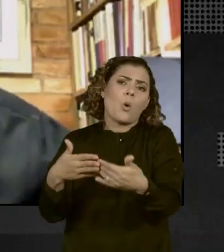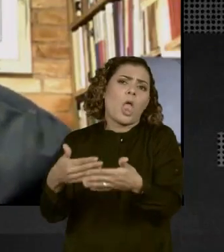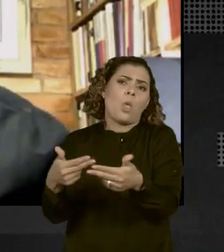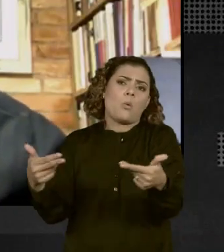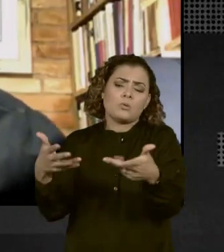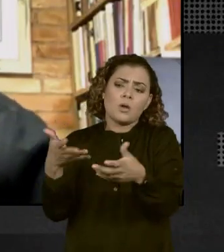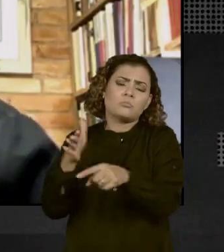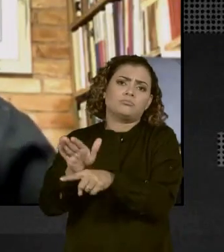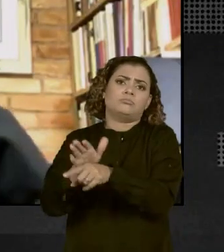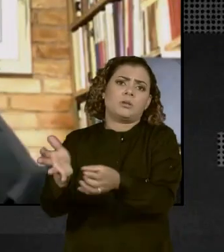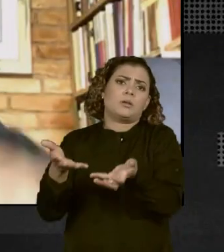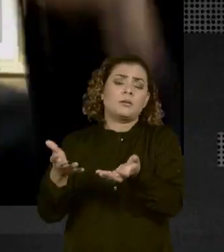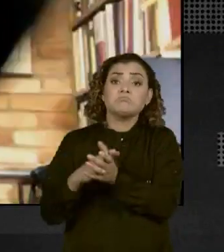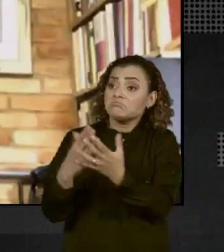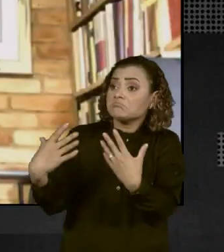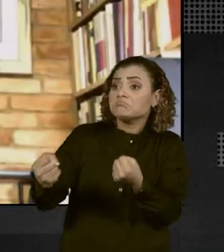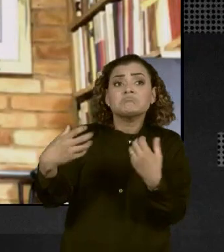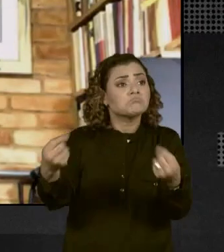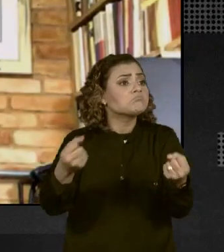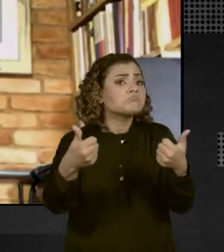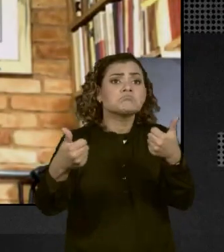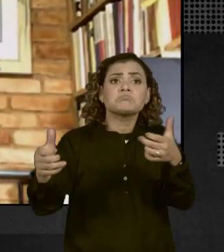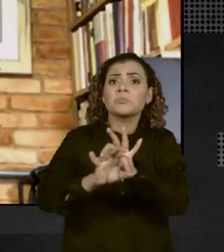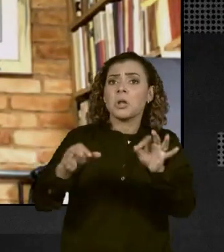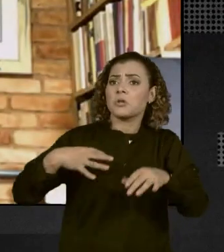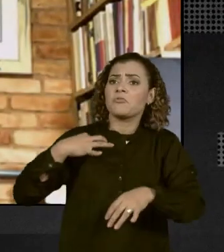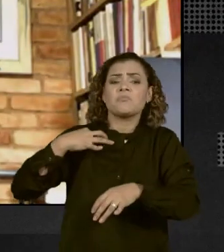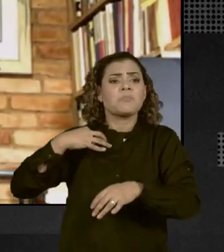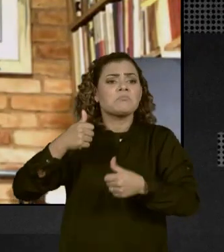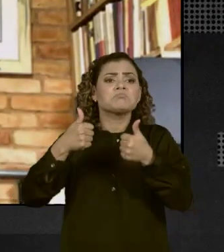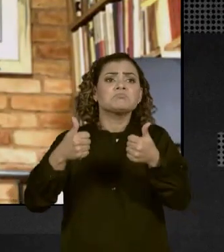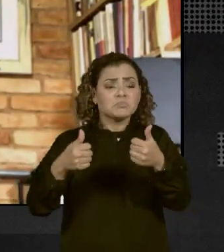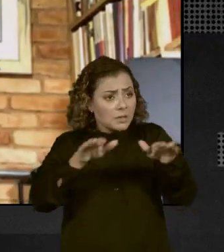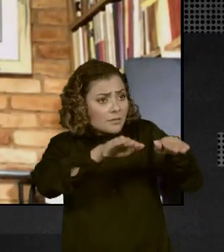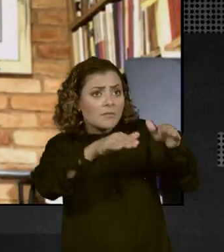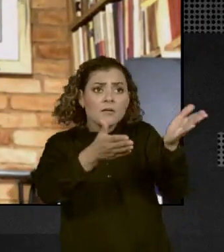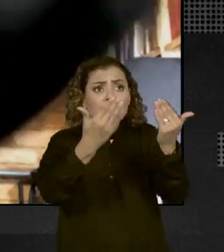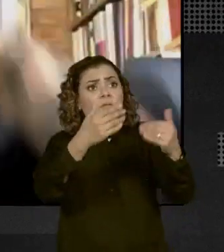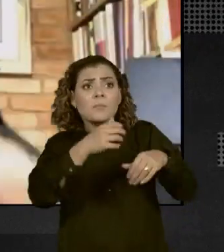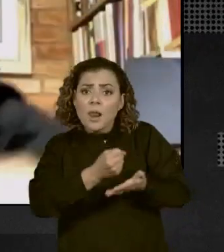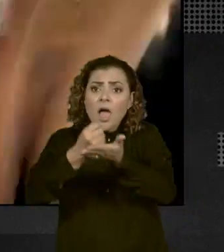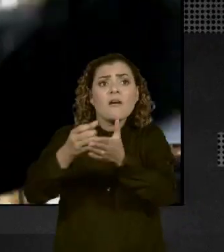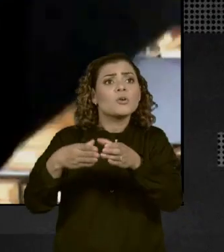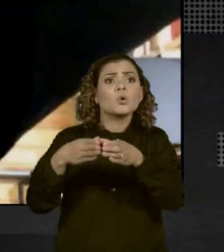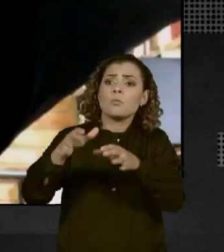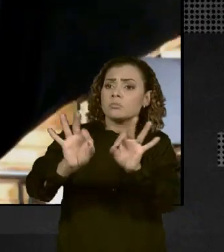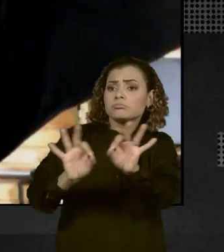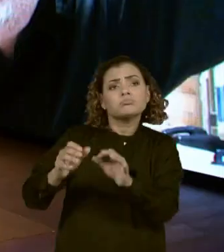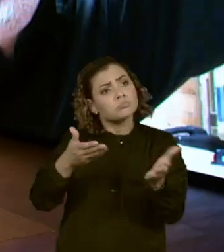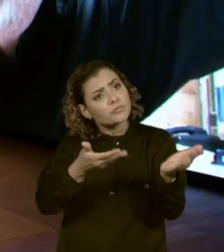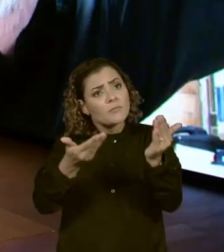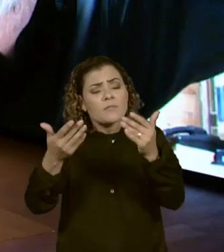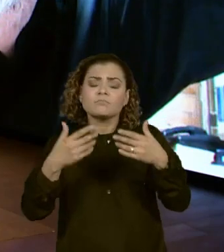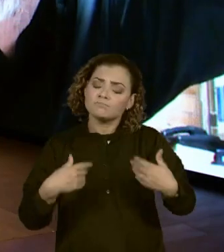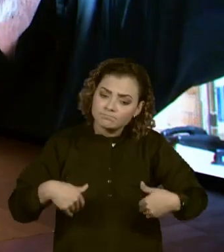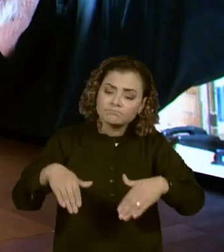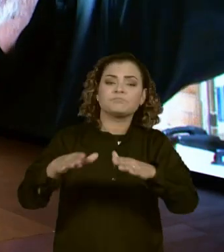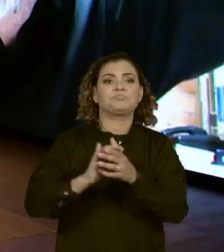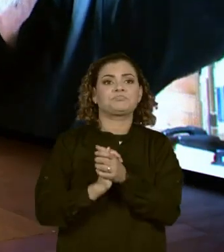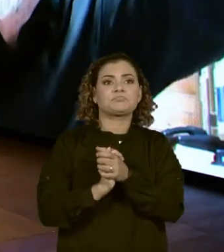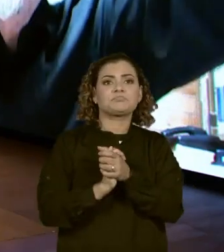lá na Vai-Vai e disse, olha, eu não sei fazer nada, mas eu posso colar espelhinho, eu posso passar brocal, eu posso fazer